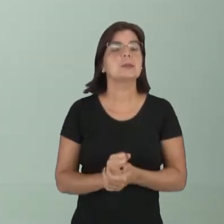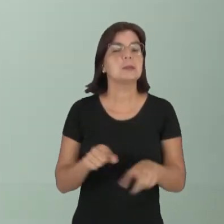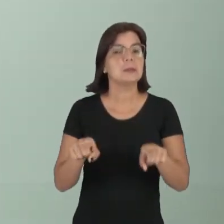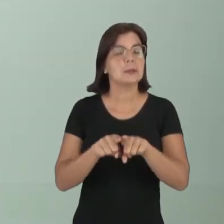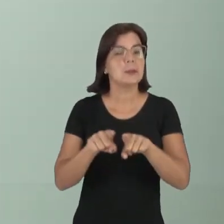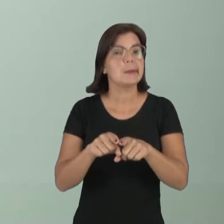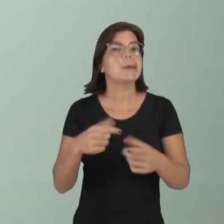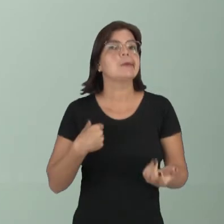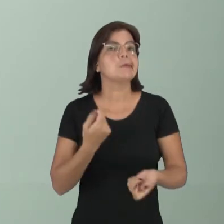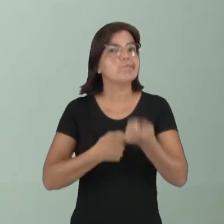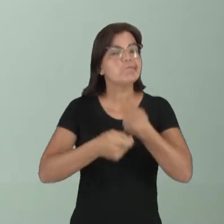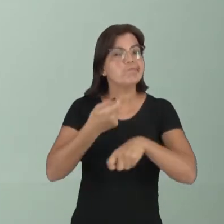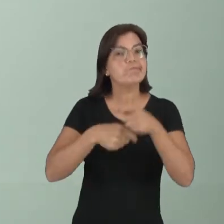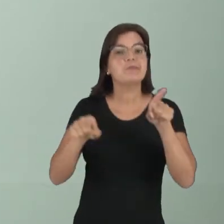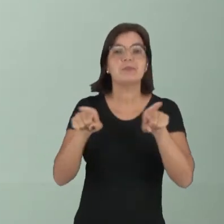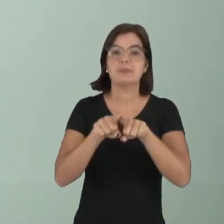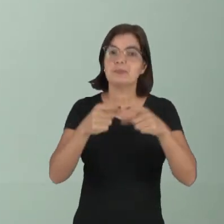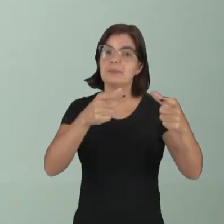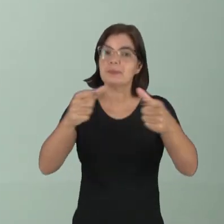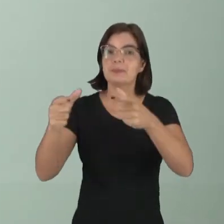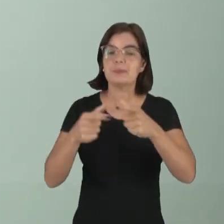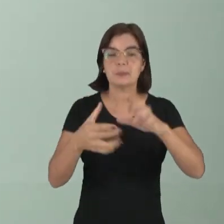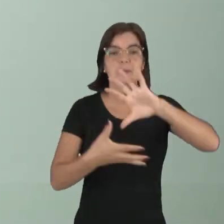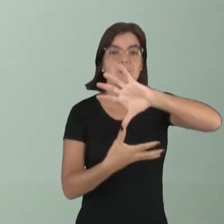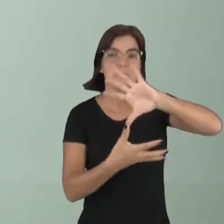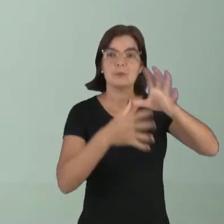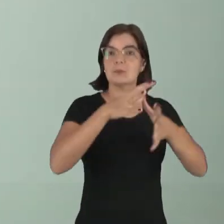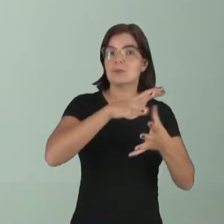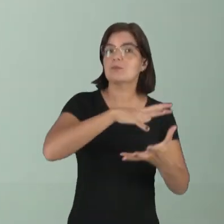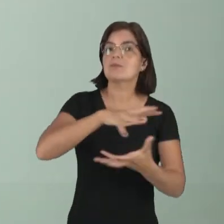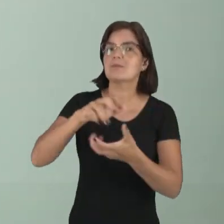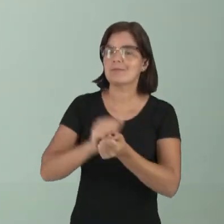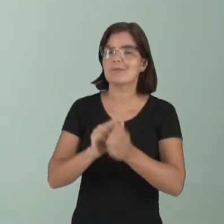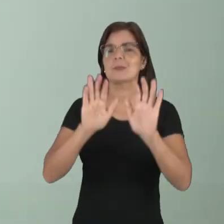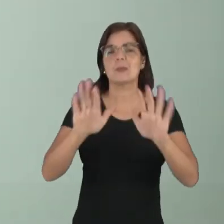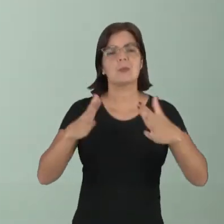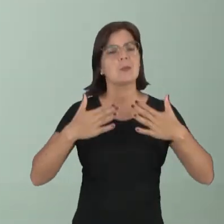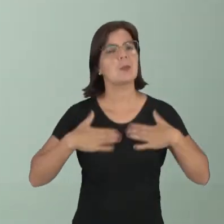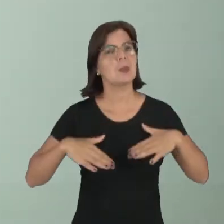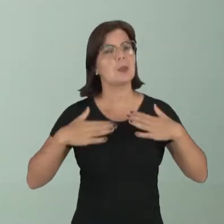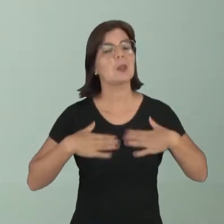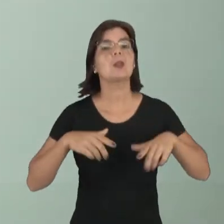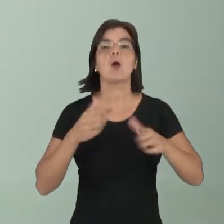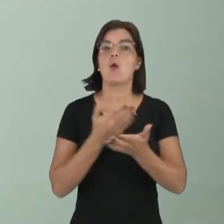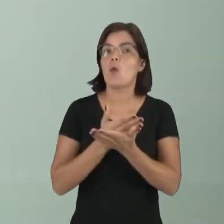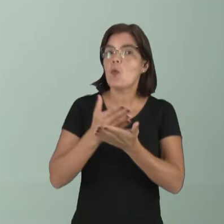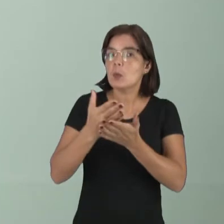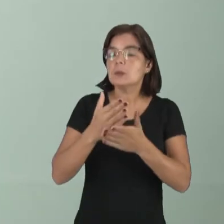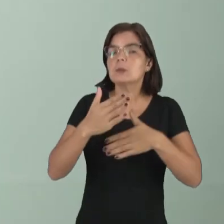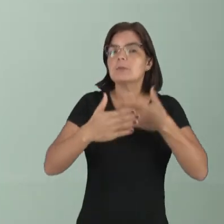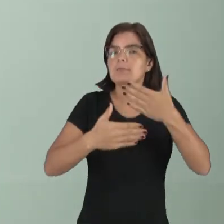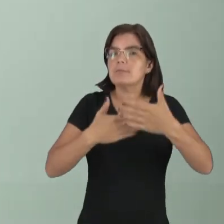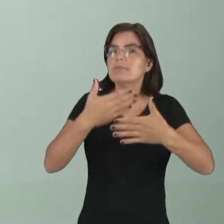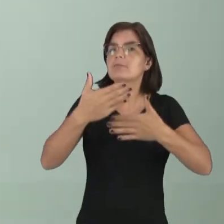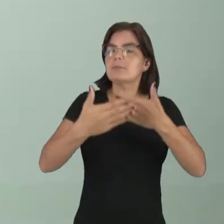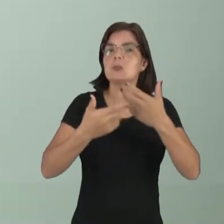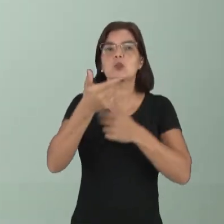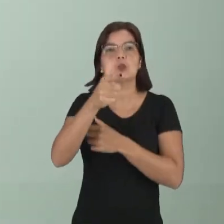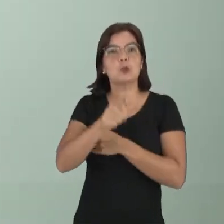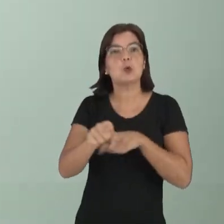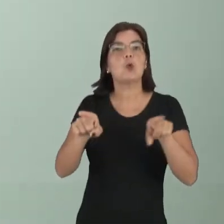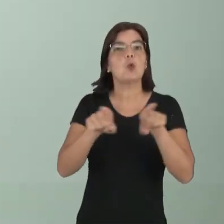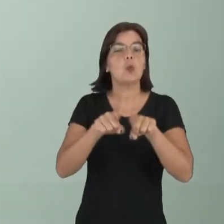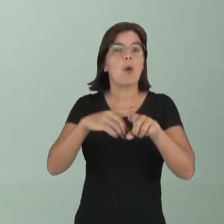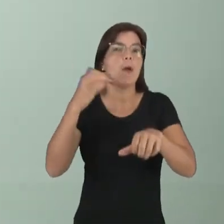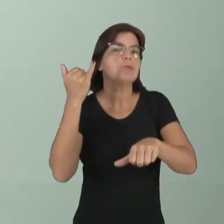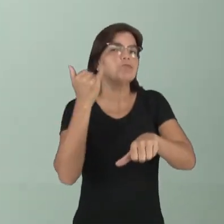atividades econômicas, em alguns lugares a pandemia já deu uma abrandada, então as atividades econômicas estão começando a aquecer e